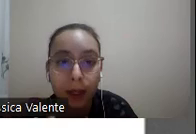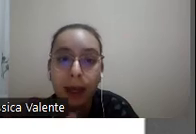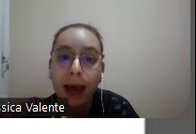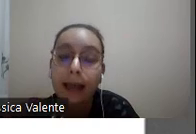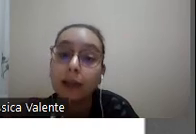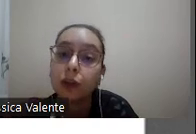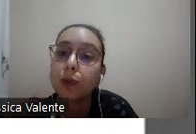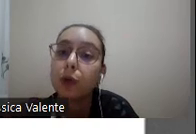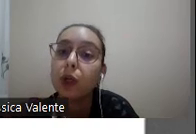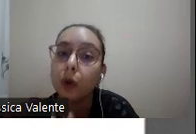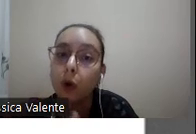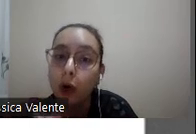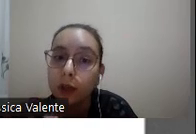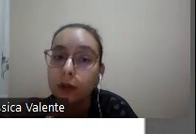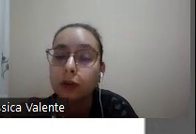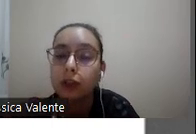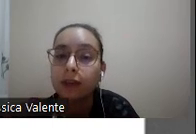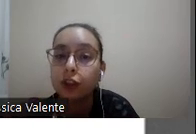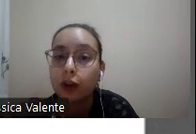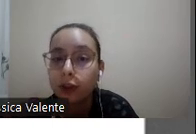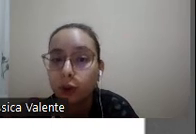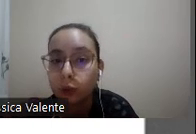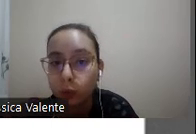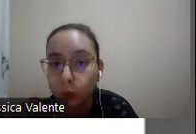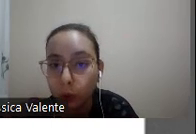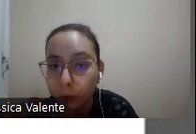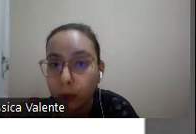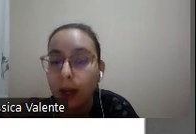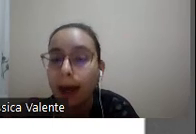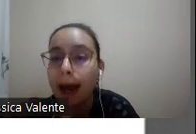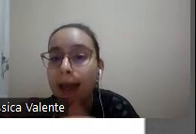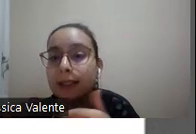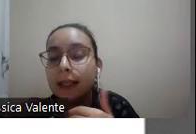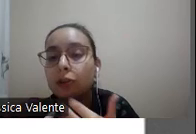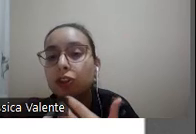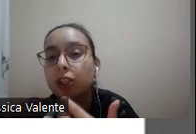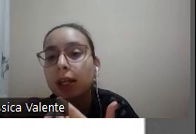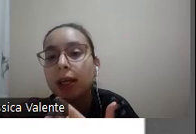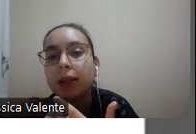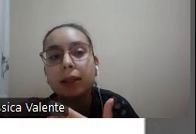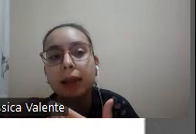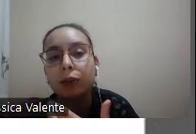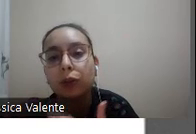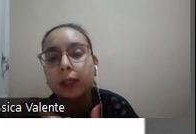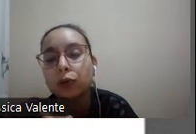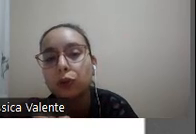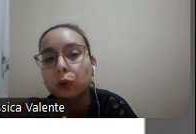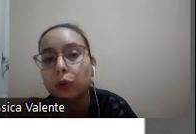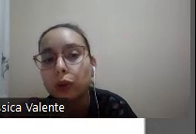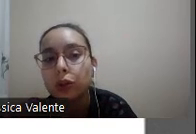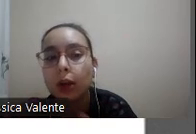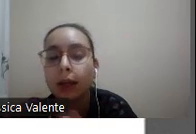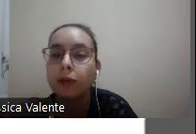comunidade. Aí, em 2008, no dia 29 de outubro, a gente tem o Dia Nacional